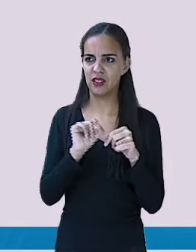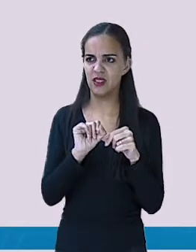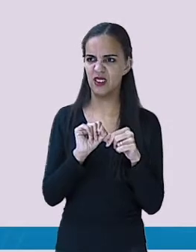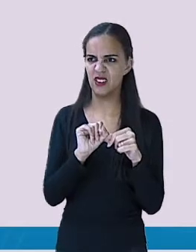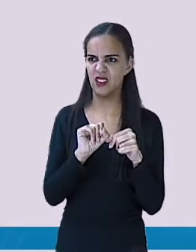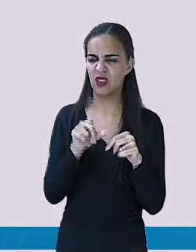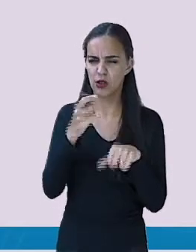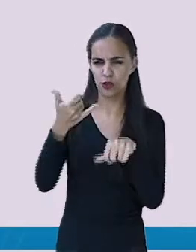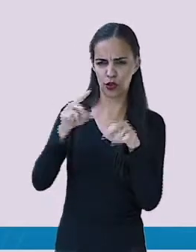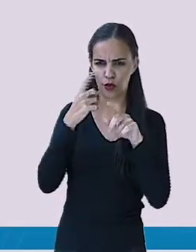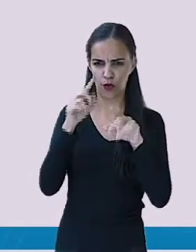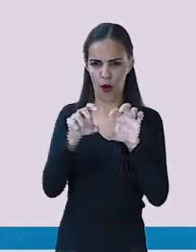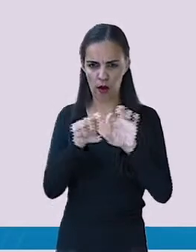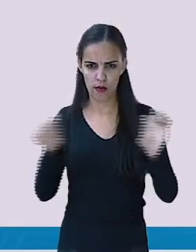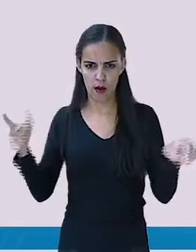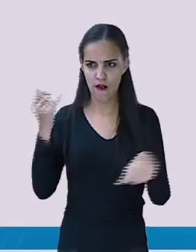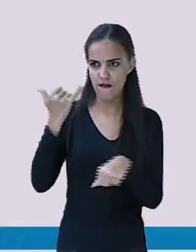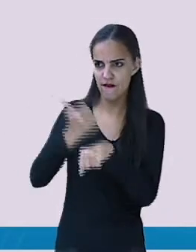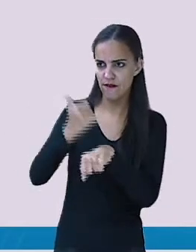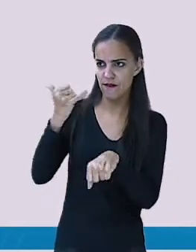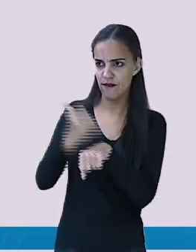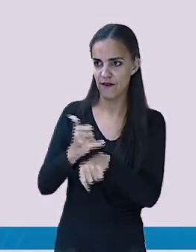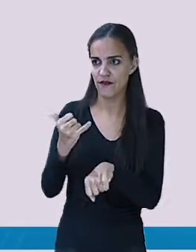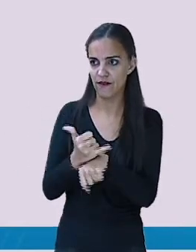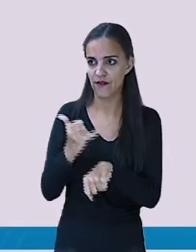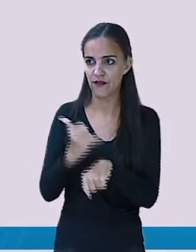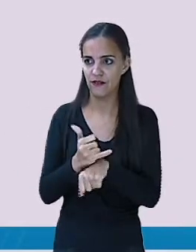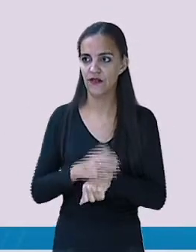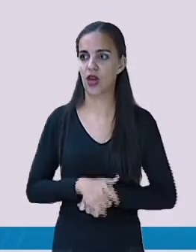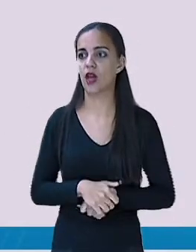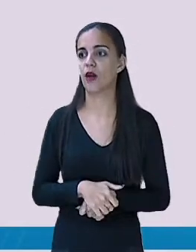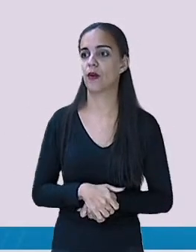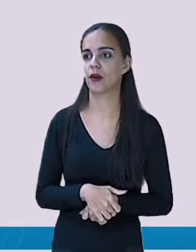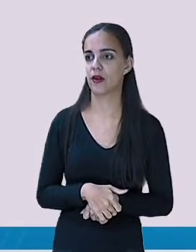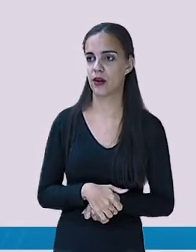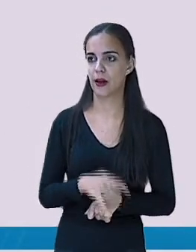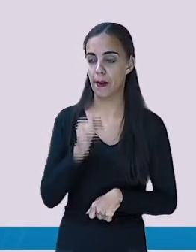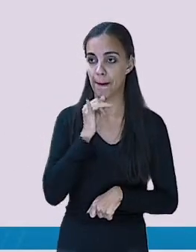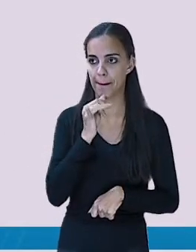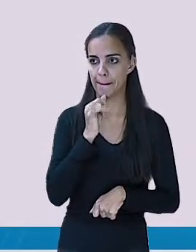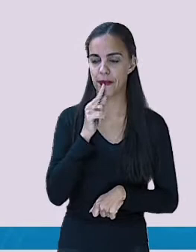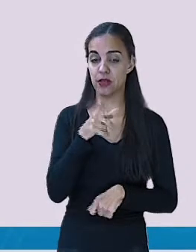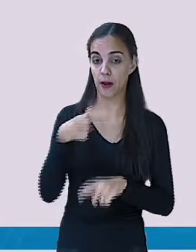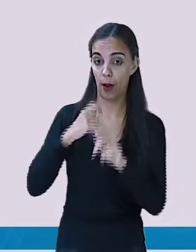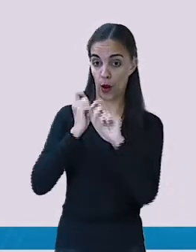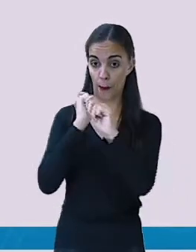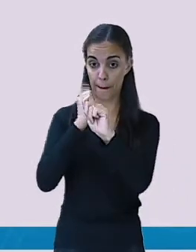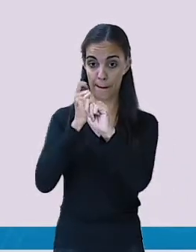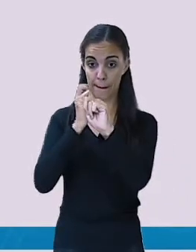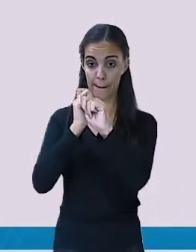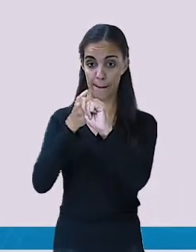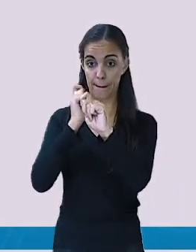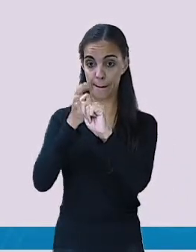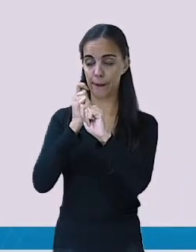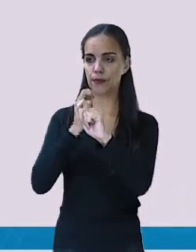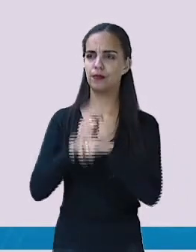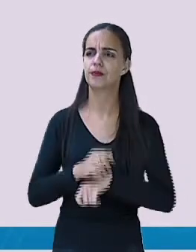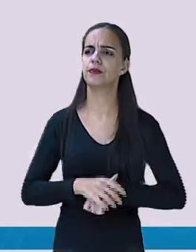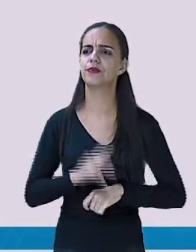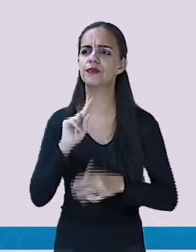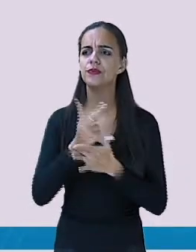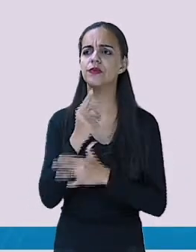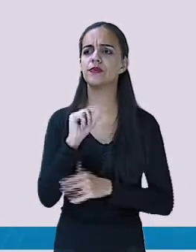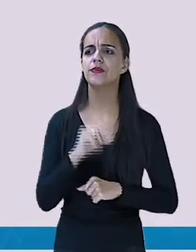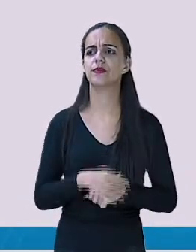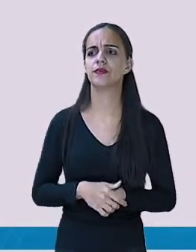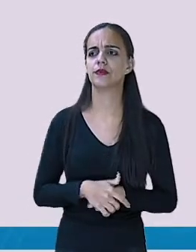barras de Ferro olha o que aconteceu agora o que está acontecendo né com esses pregos